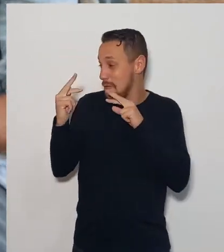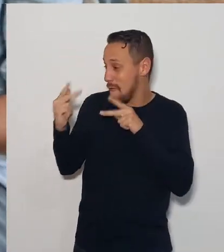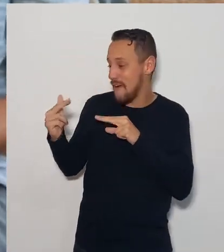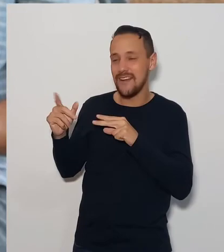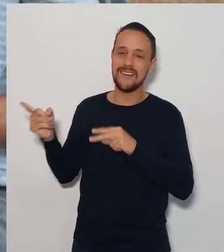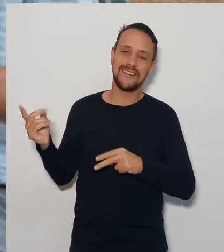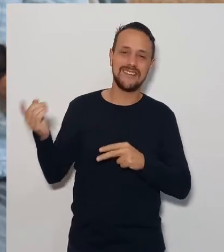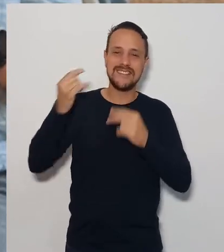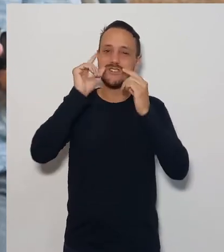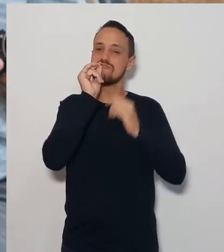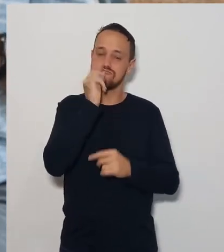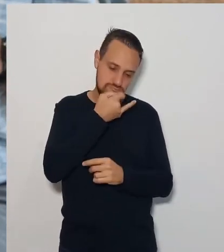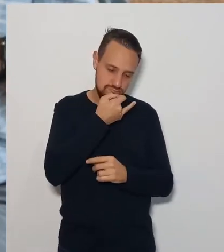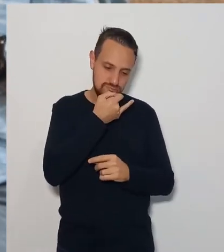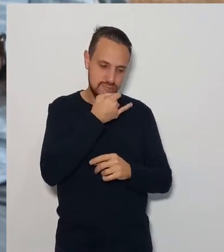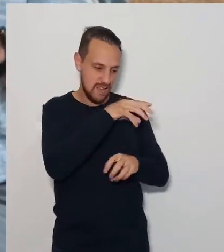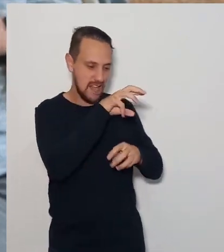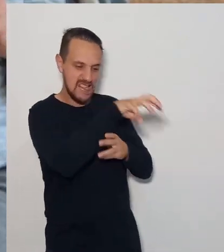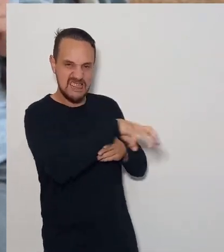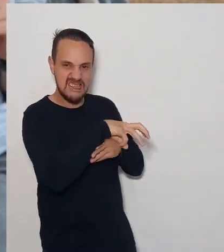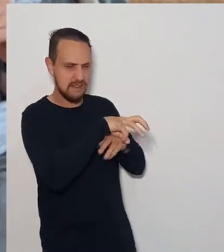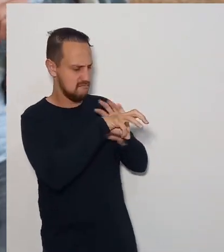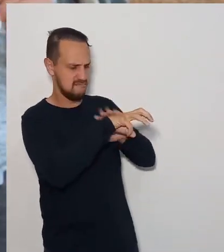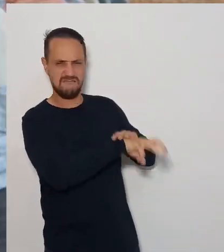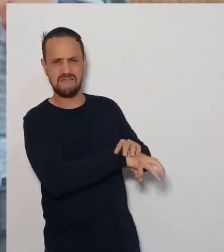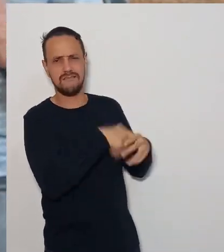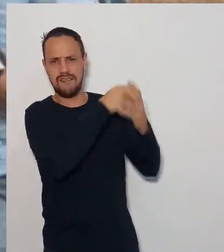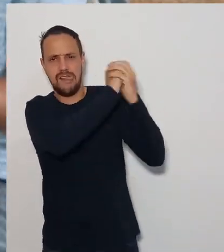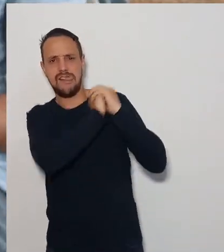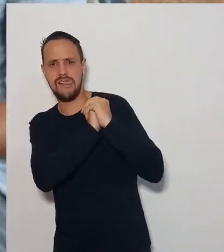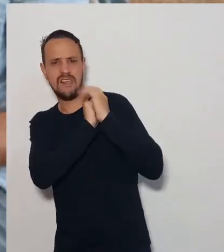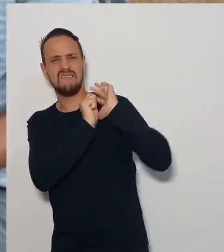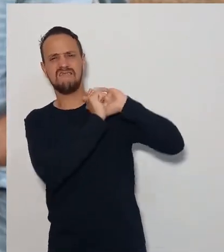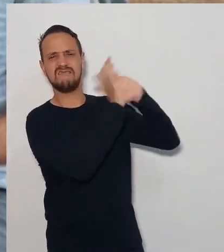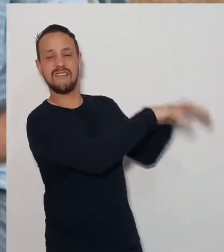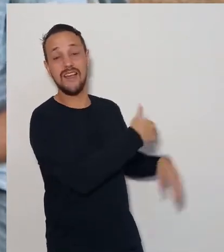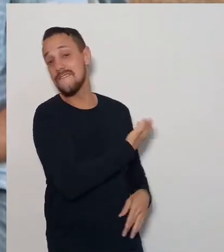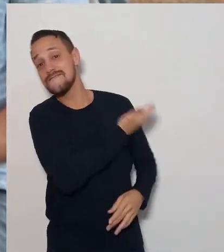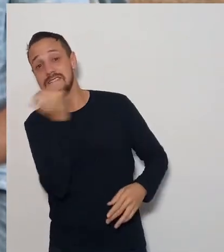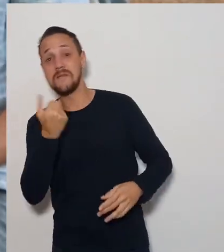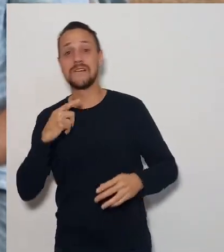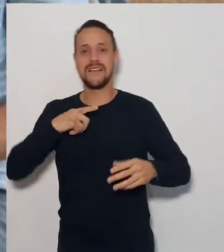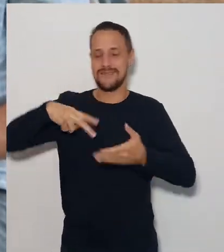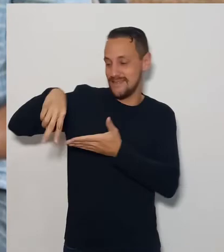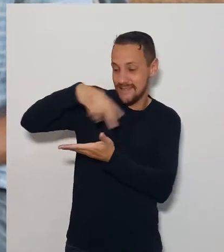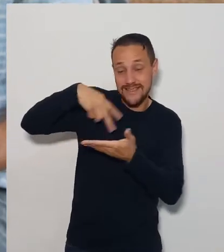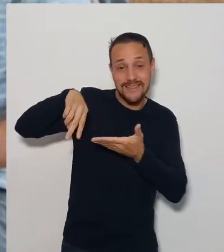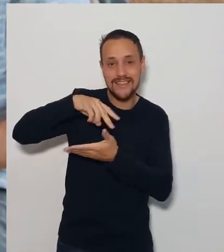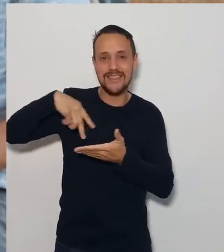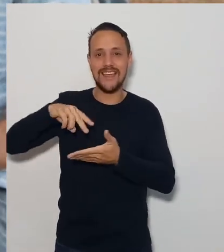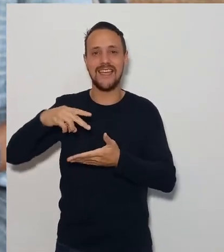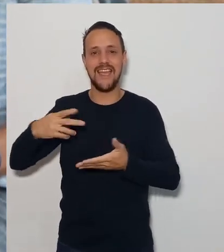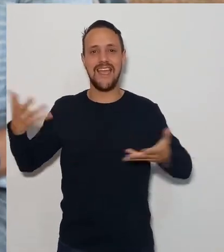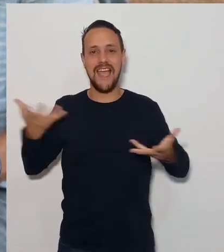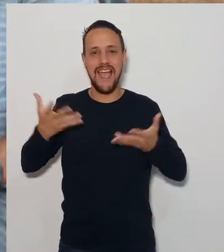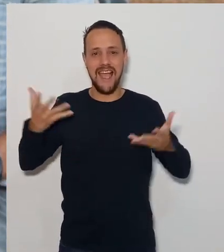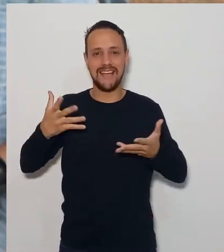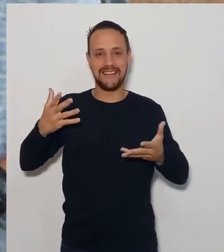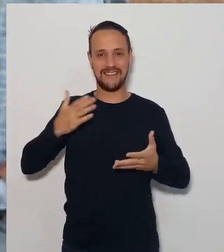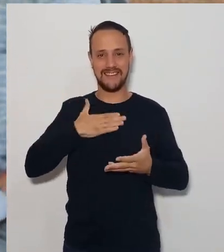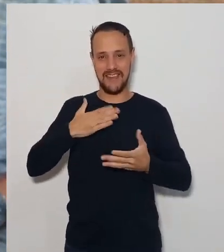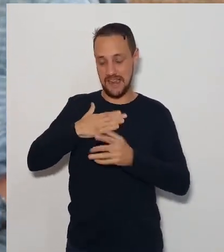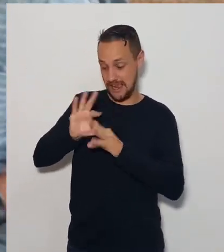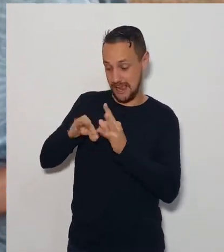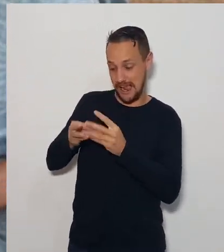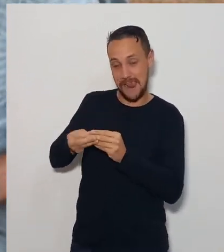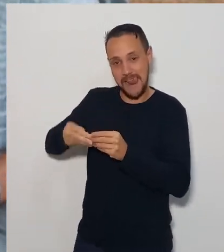da tristeza. Mas não leva esse rastelo, não. Leva esse rastelo, tá. Não, que importante, nós vamos dançar o rastapé. Eu já pus meu gordão aqui dentro